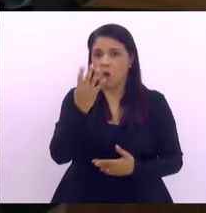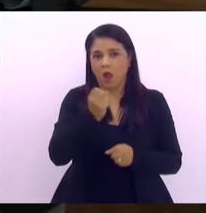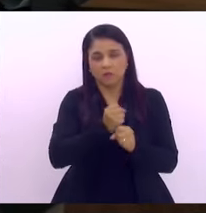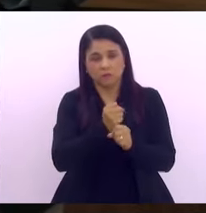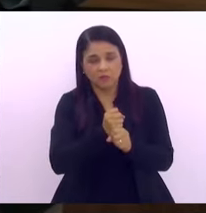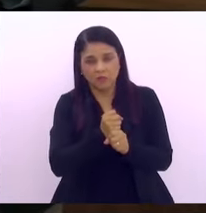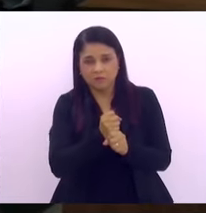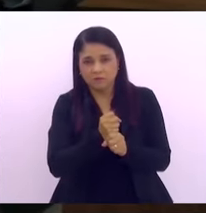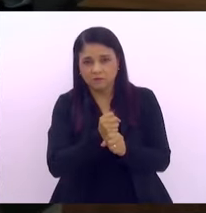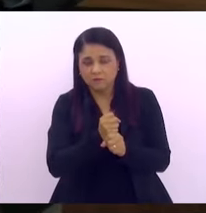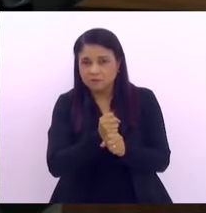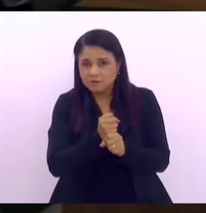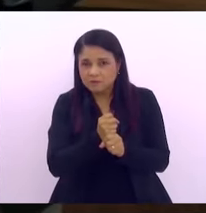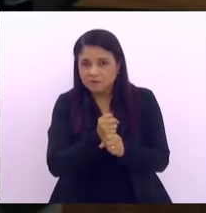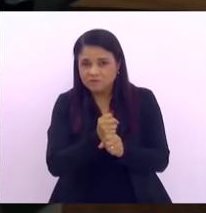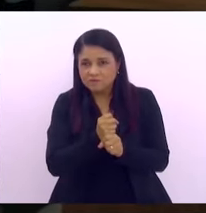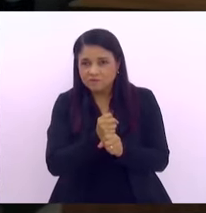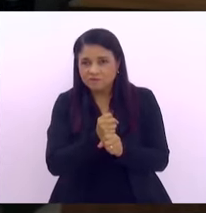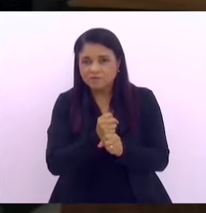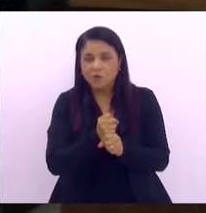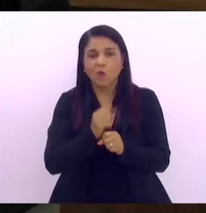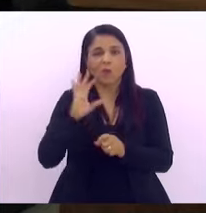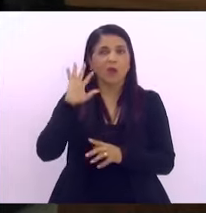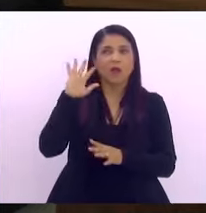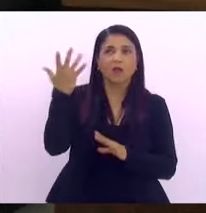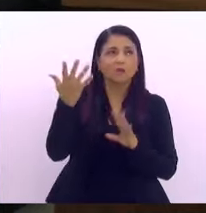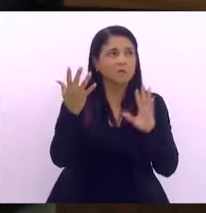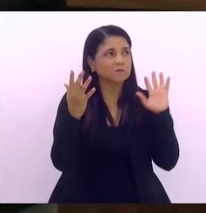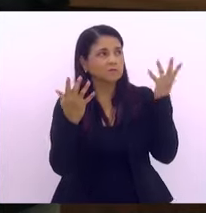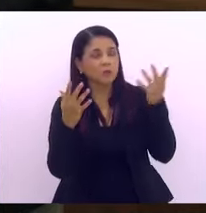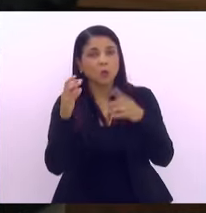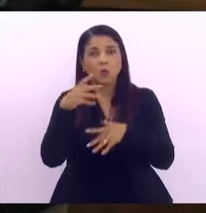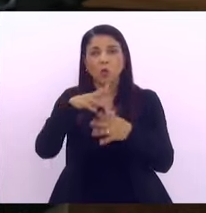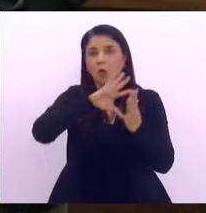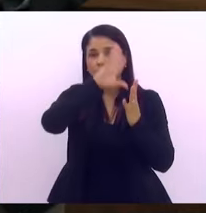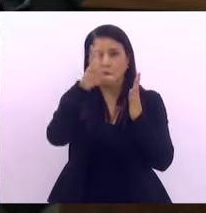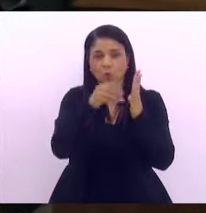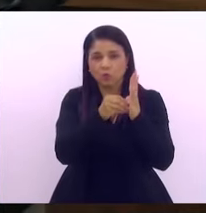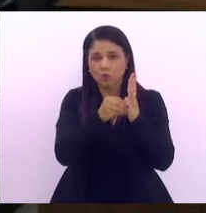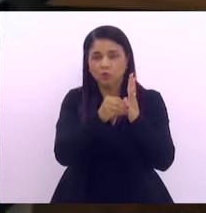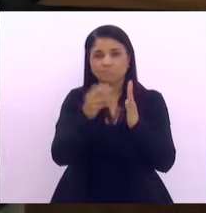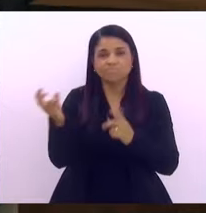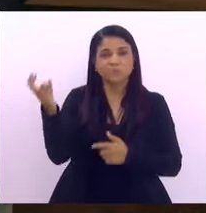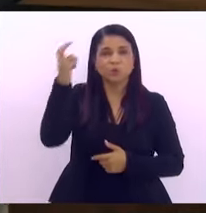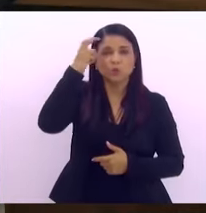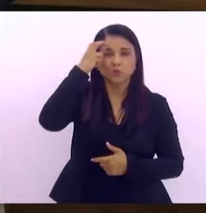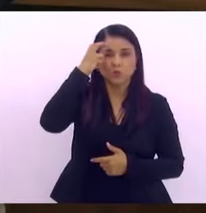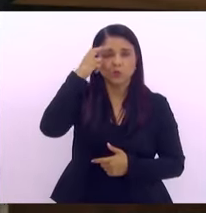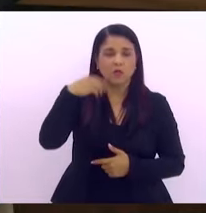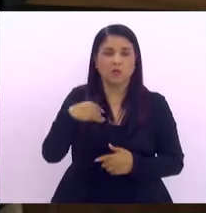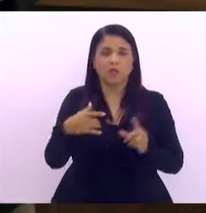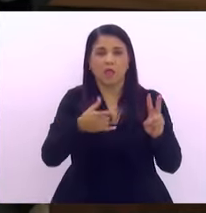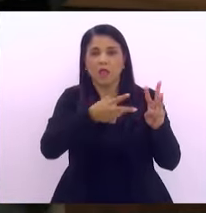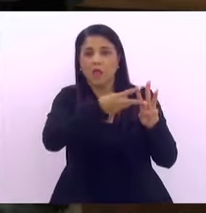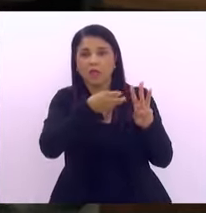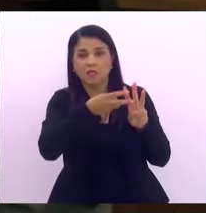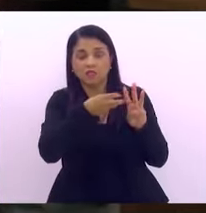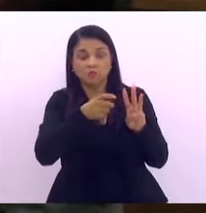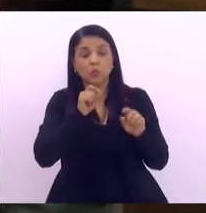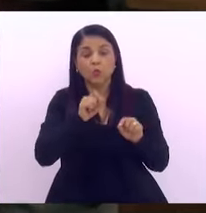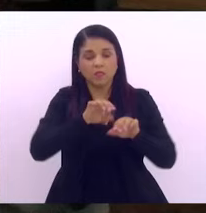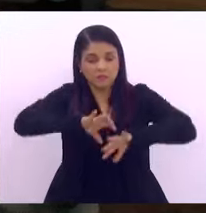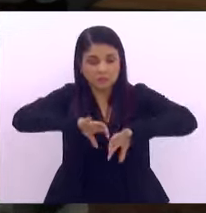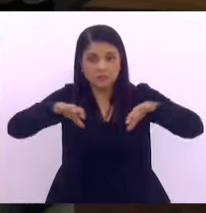4 anos em relação ao clima, à Amazônia, à cultura, ao Yanomami. Então, a gente tem que separar o que é um governo e o que é um